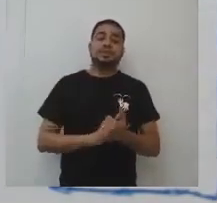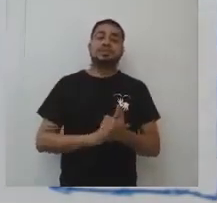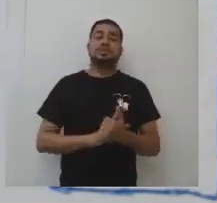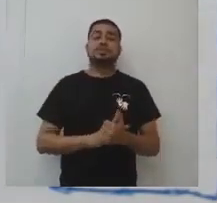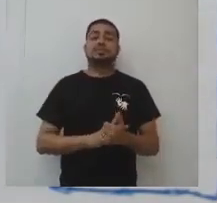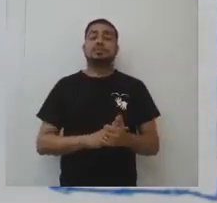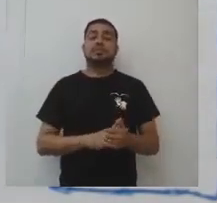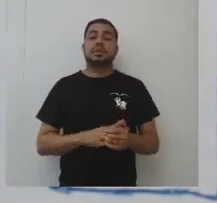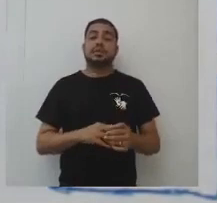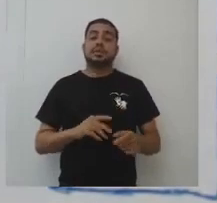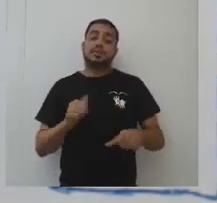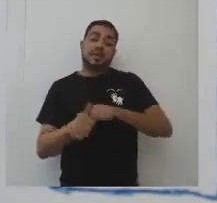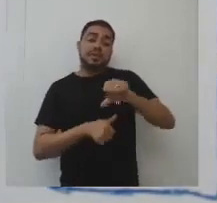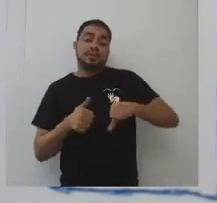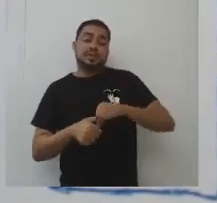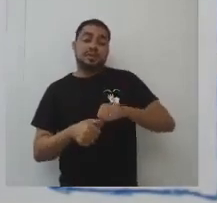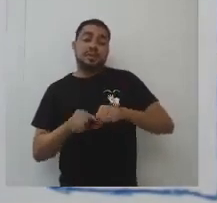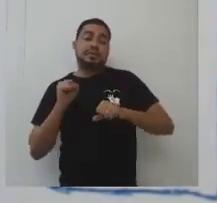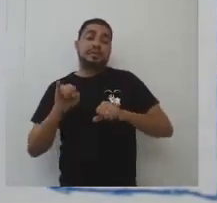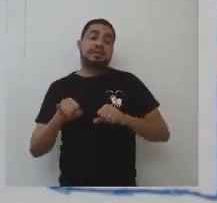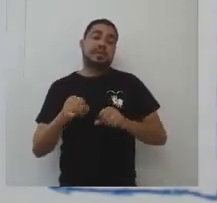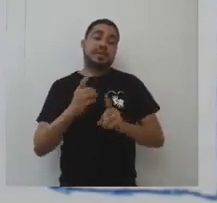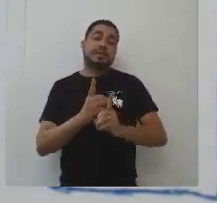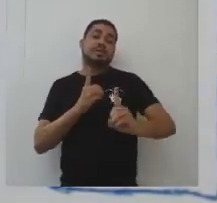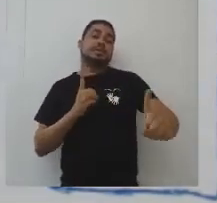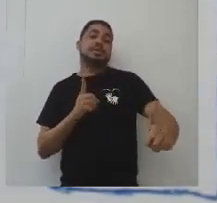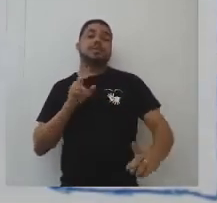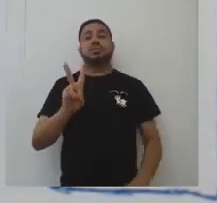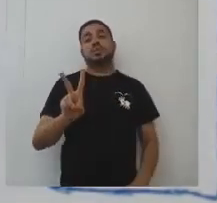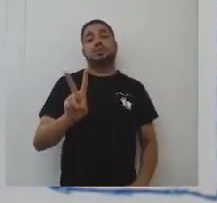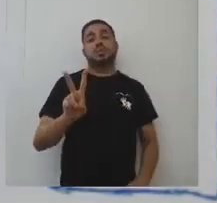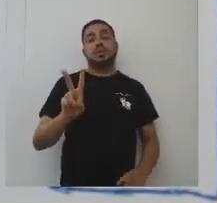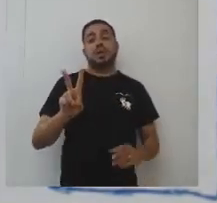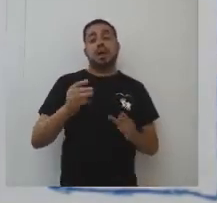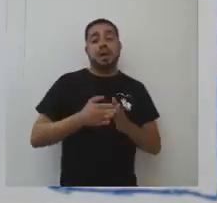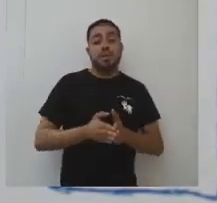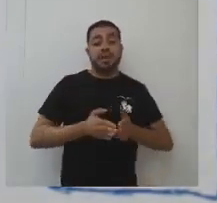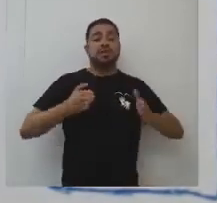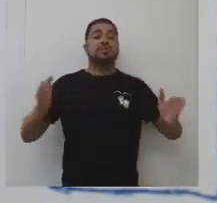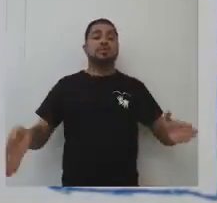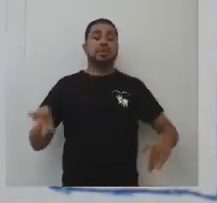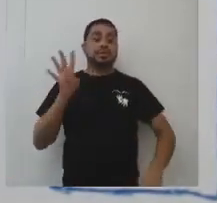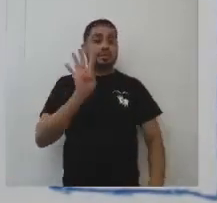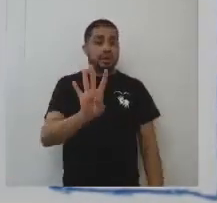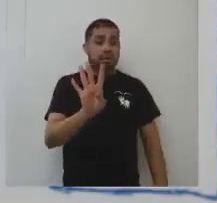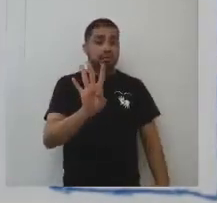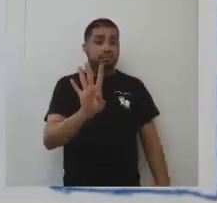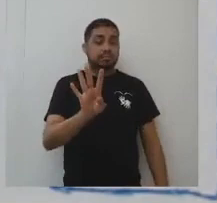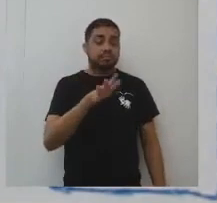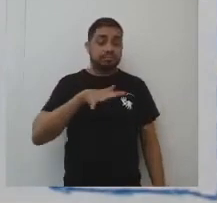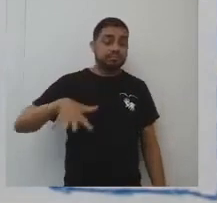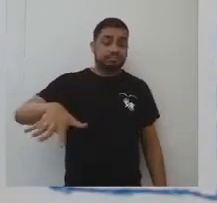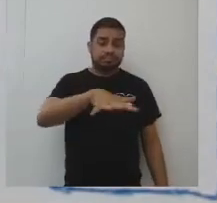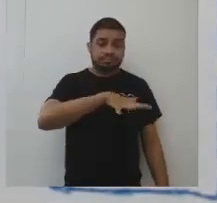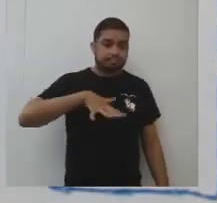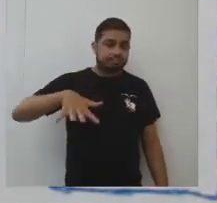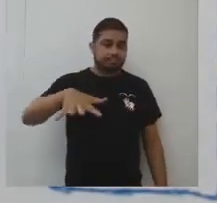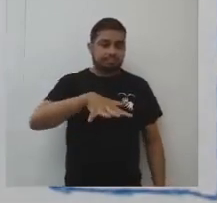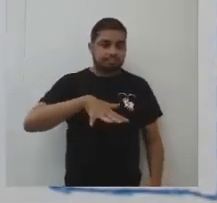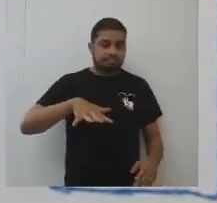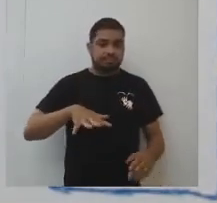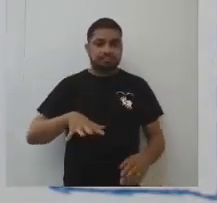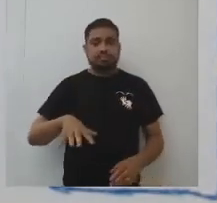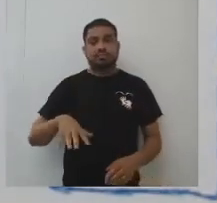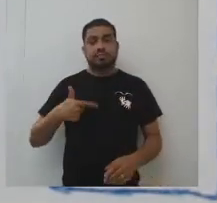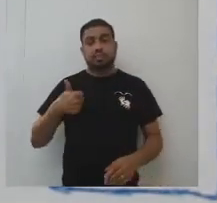exemplo, se a distância é 2 e aumentou para 4, o campo sai de